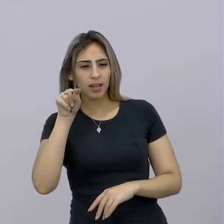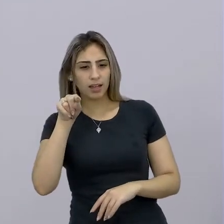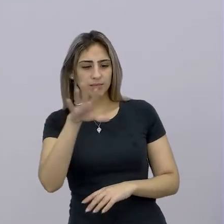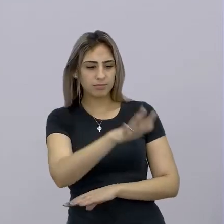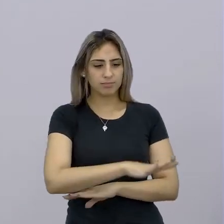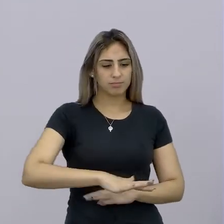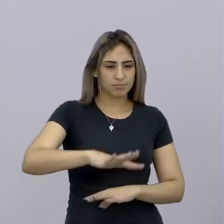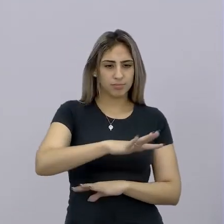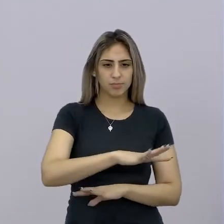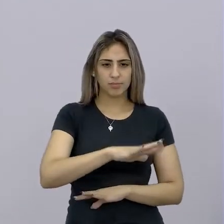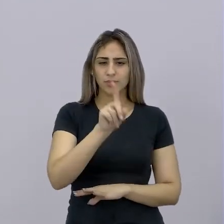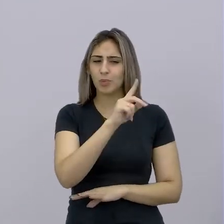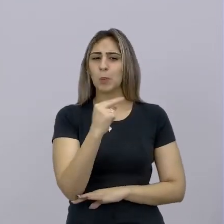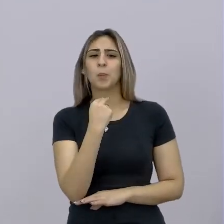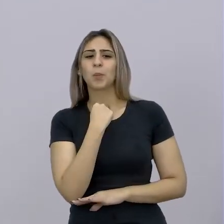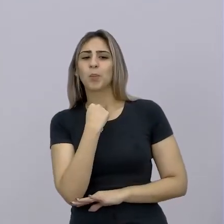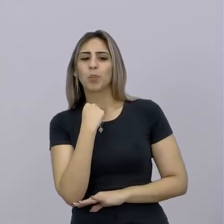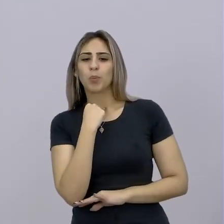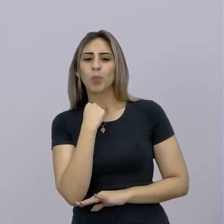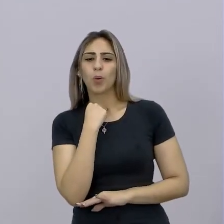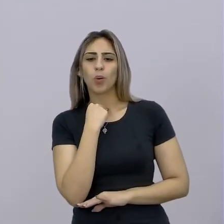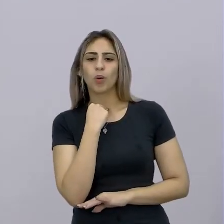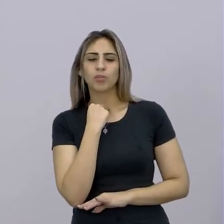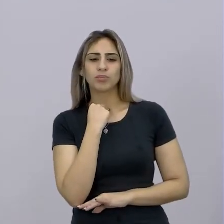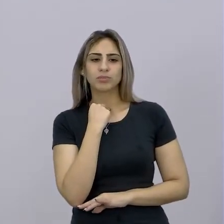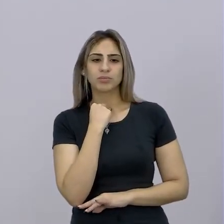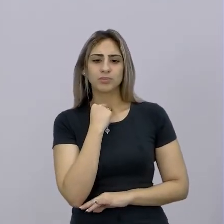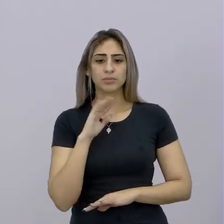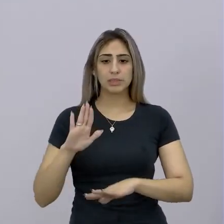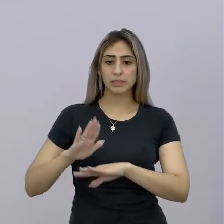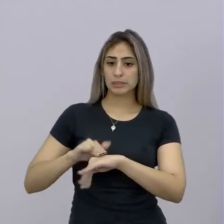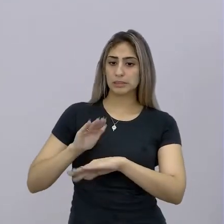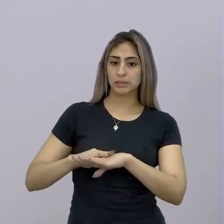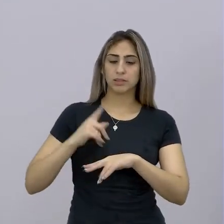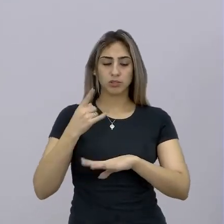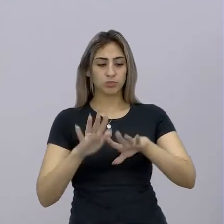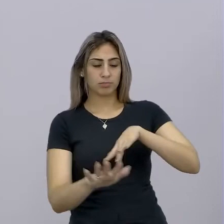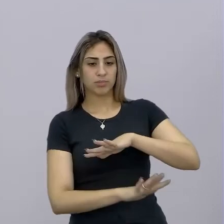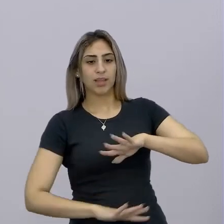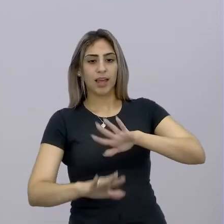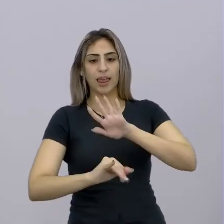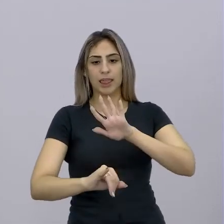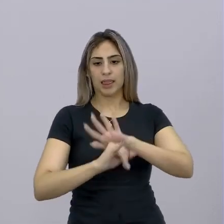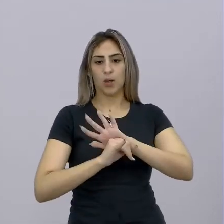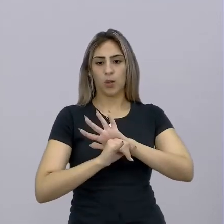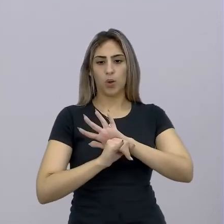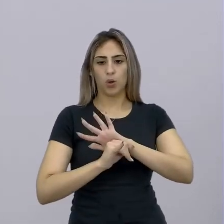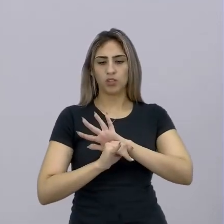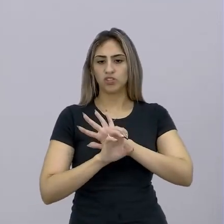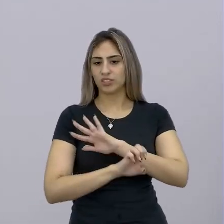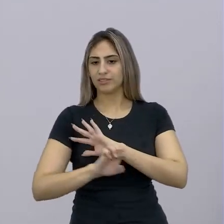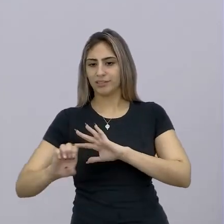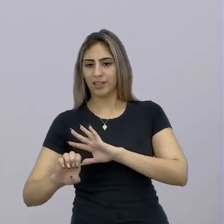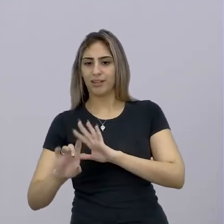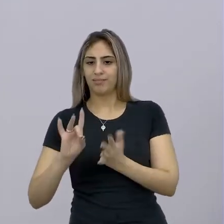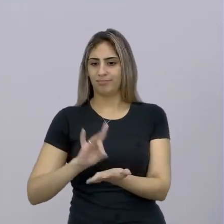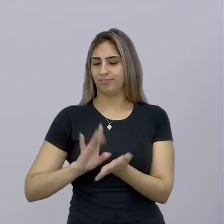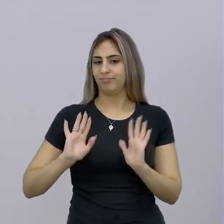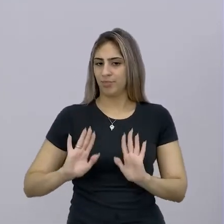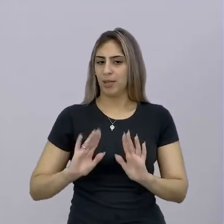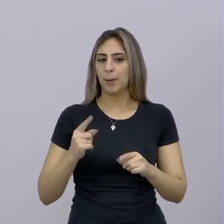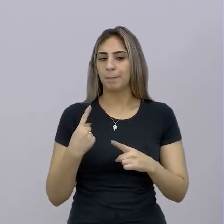essa ala, então, ela não poderia ser assim, chamada de uma ala ideológica de esquerda de fato,